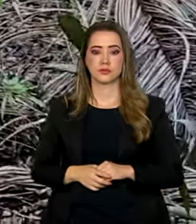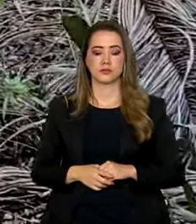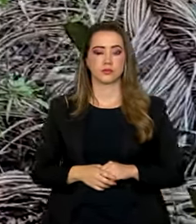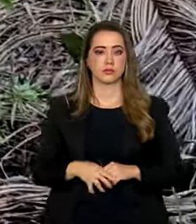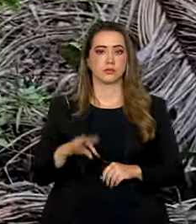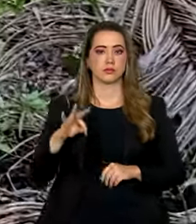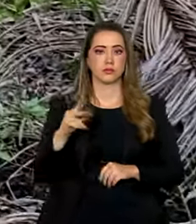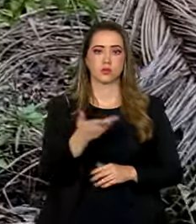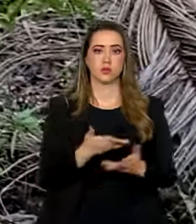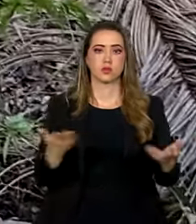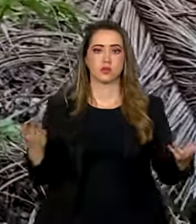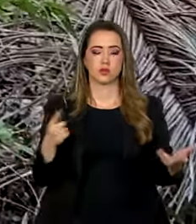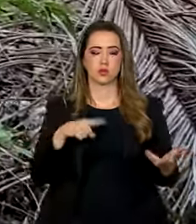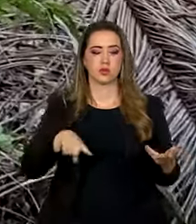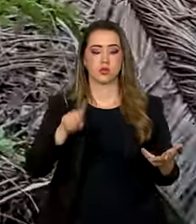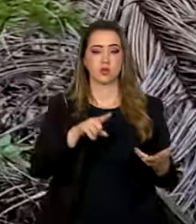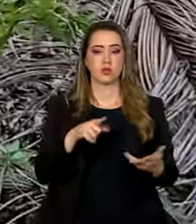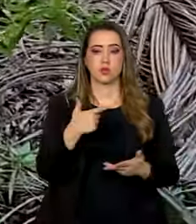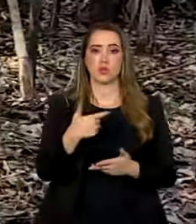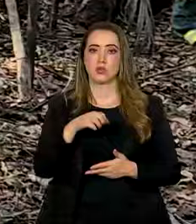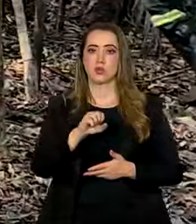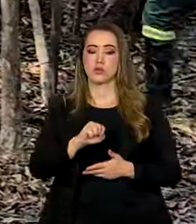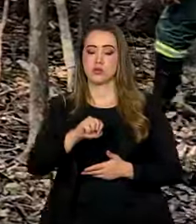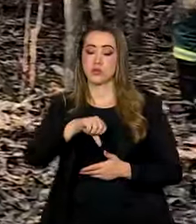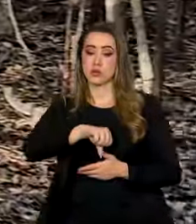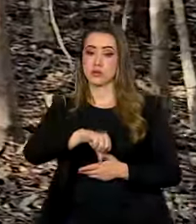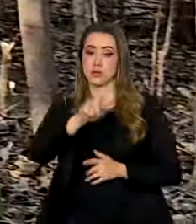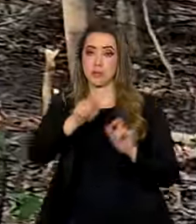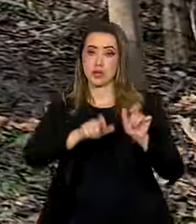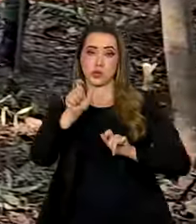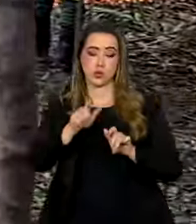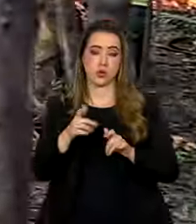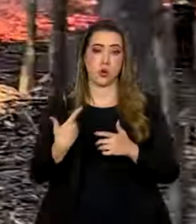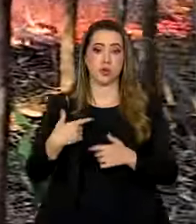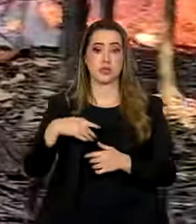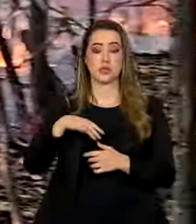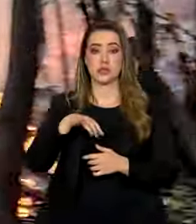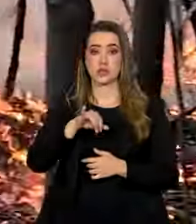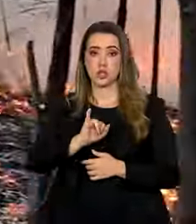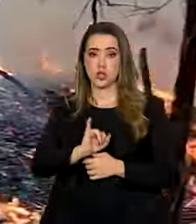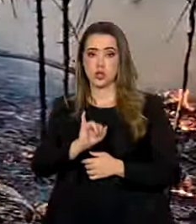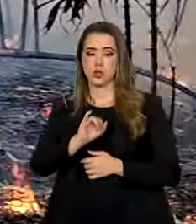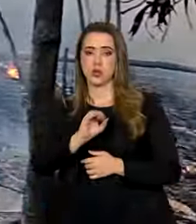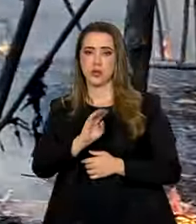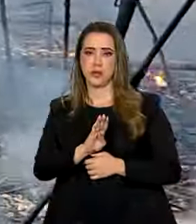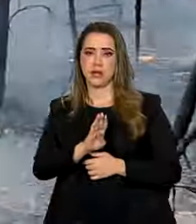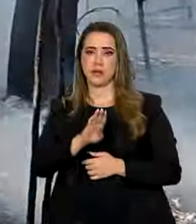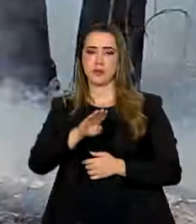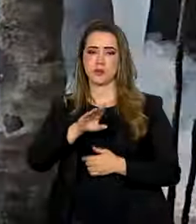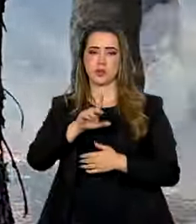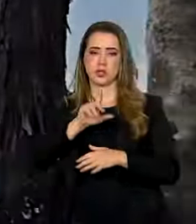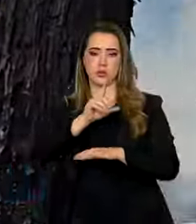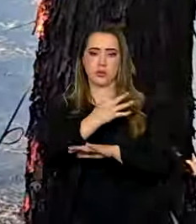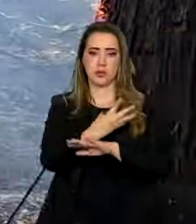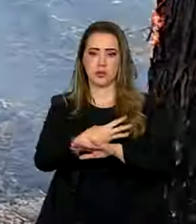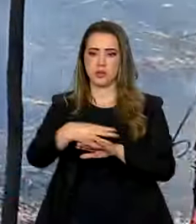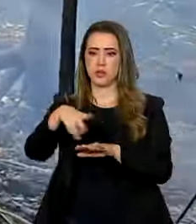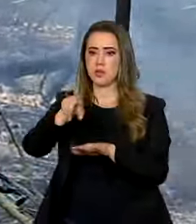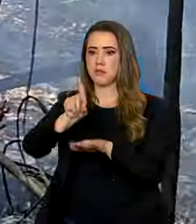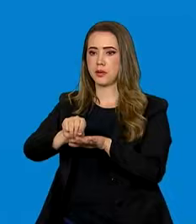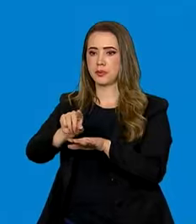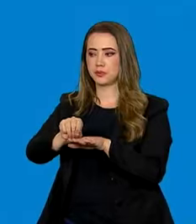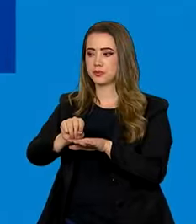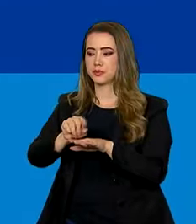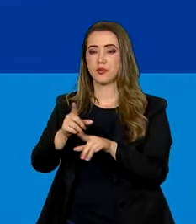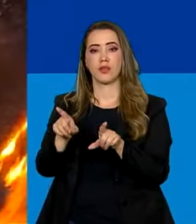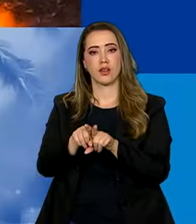No total, serão 289 brigadistas do IBAMA e do Instituto Chico Mendes trabalhando na